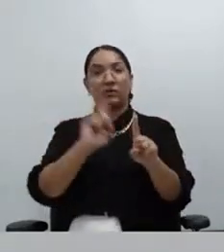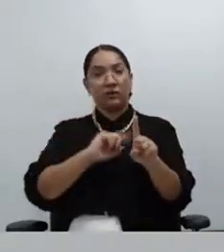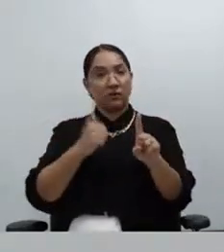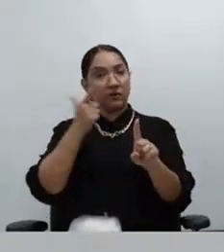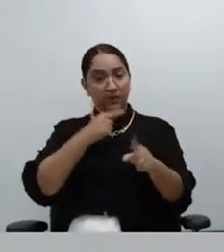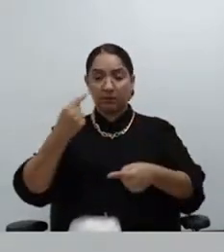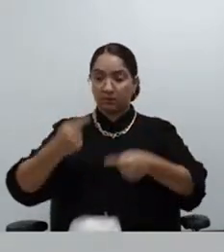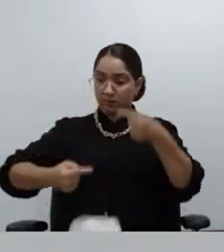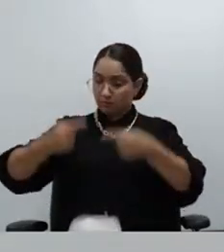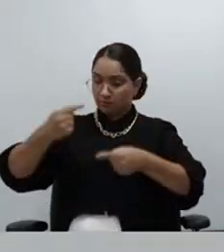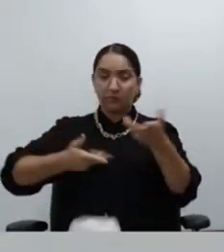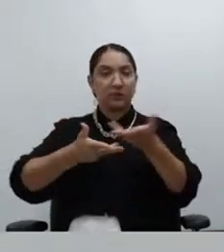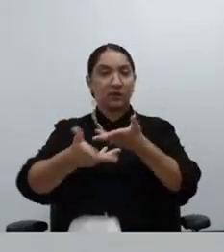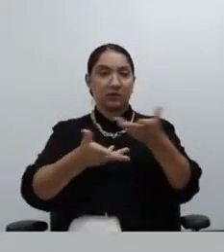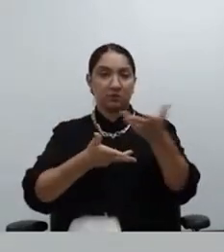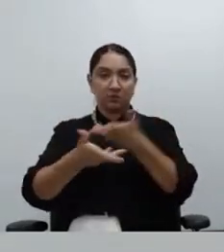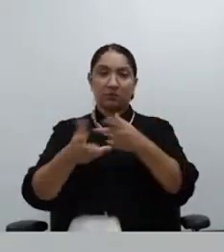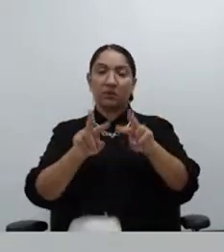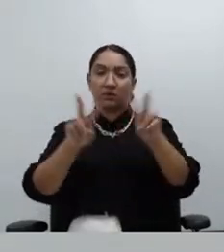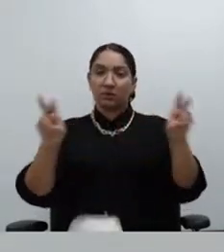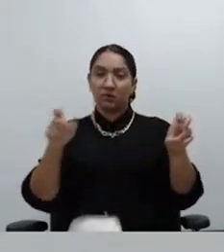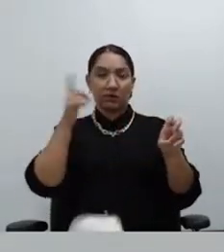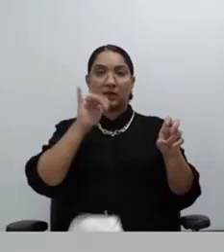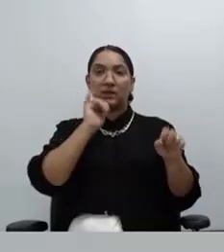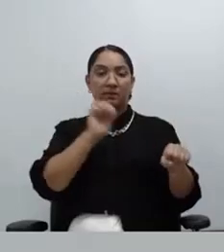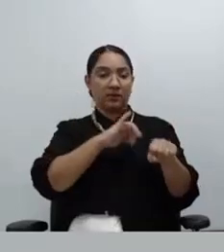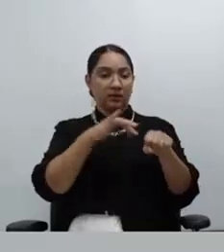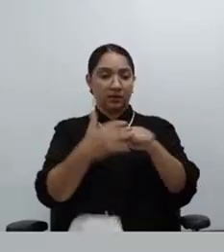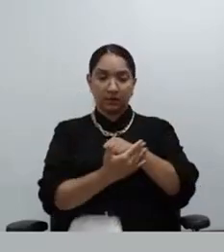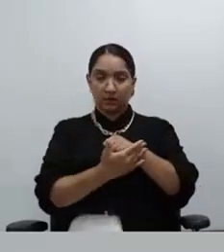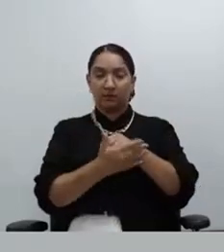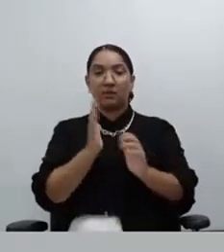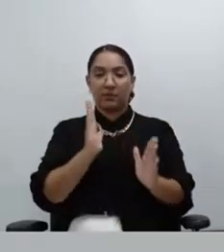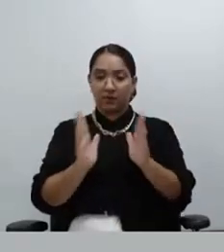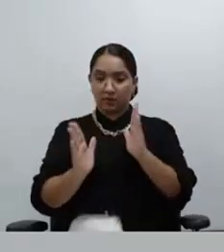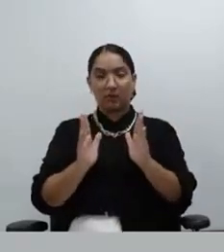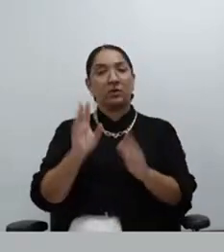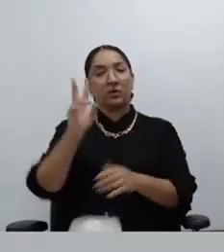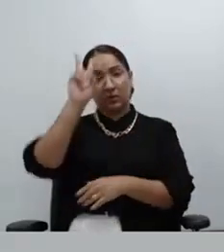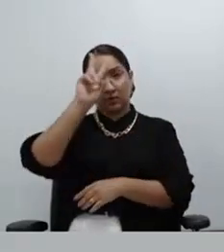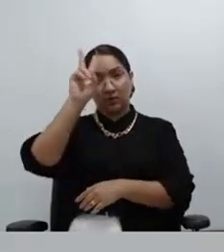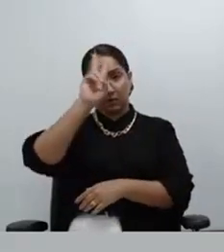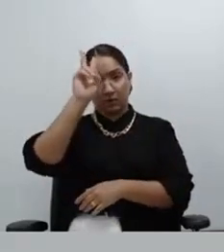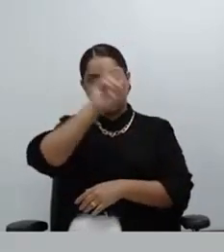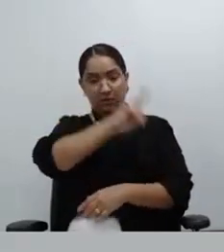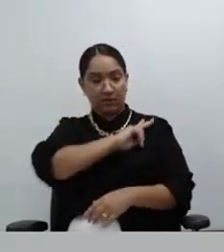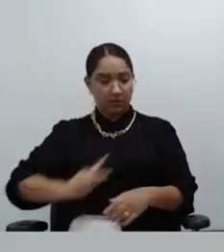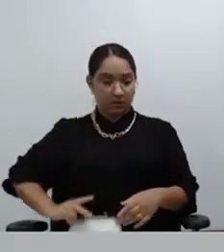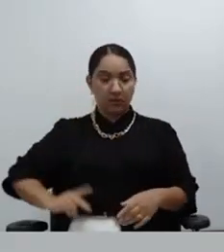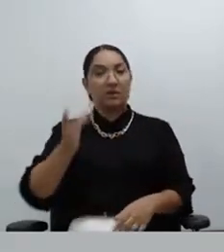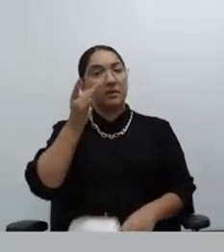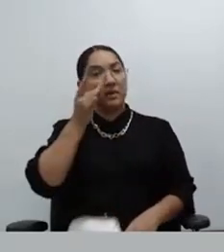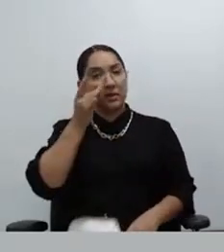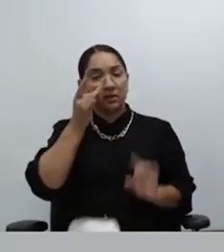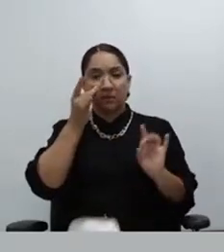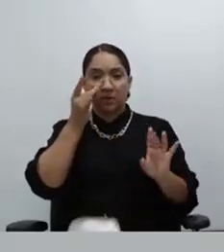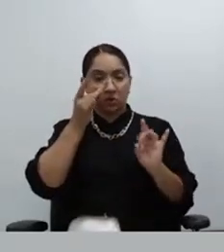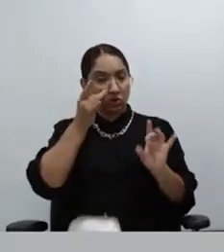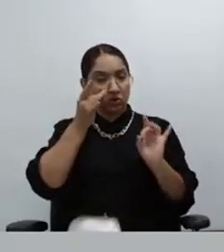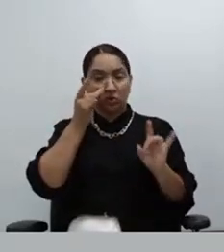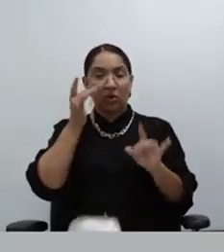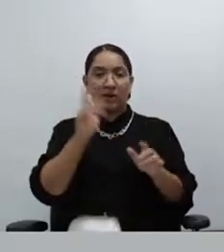podemos dialogar a respeito. Eu lembro que durante a pandemia, inclusive, a presidência participava presencialmente, e o restante dos conselheiros